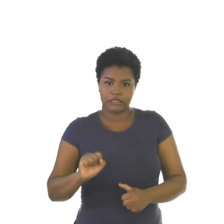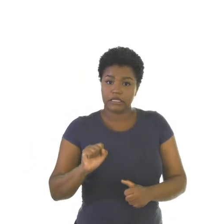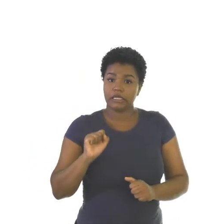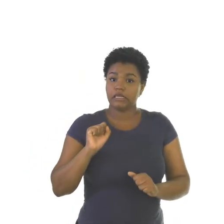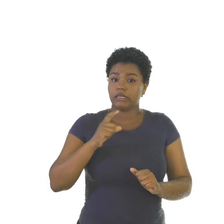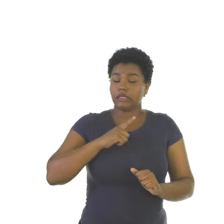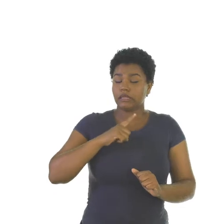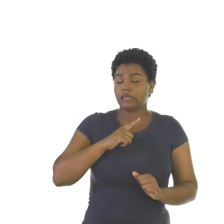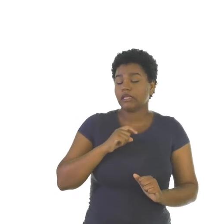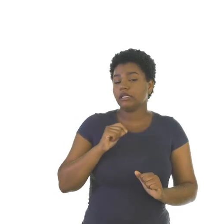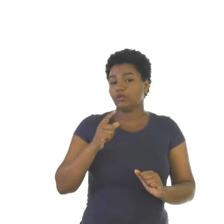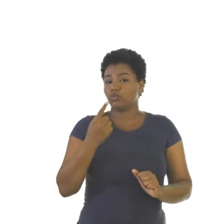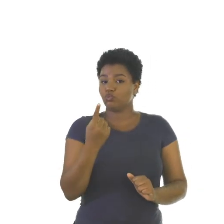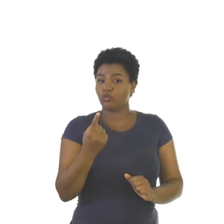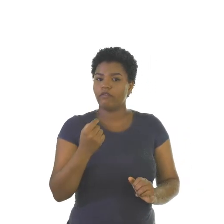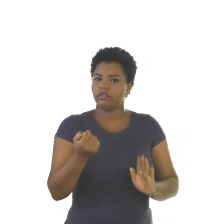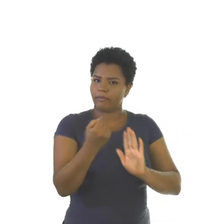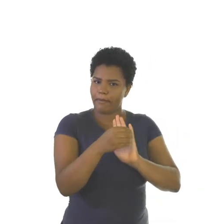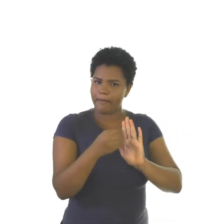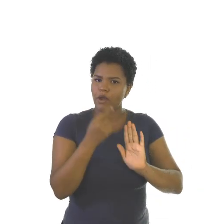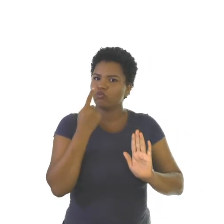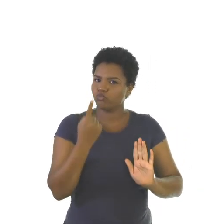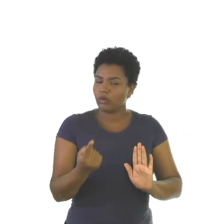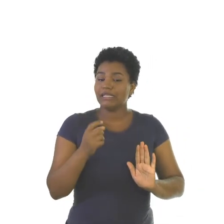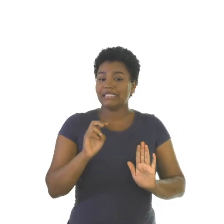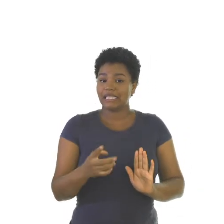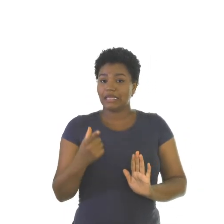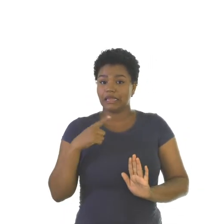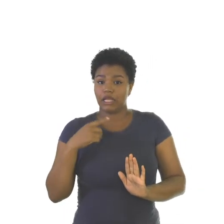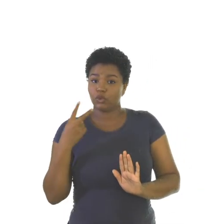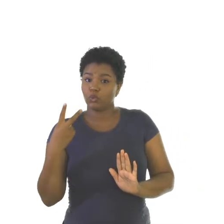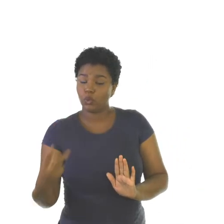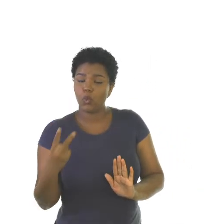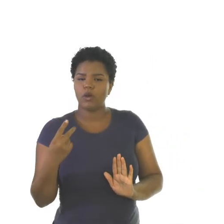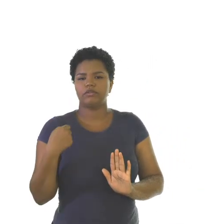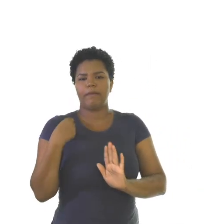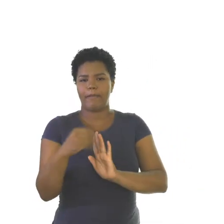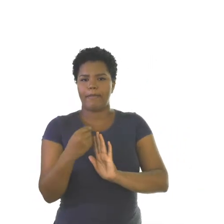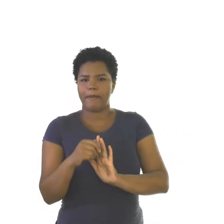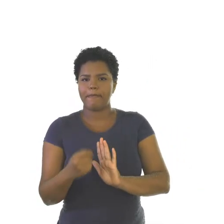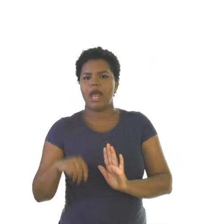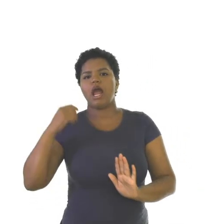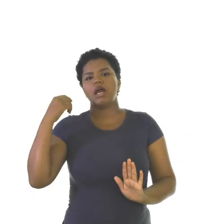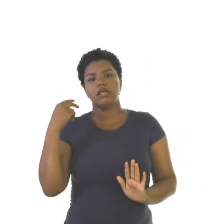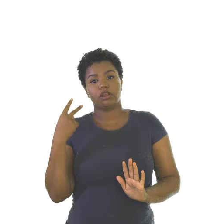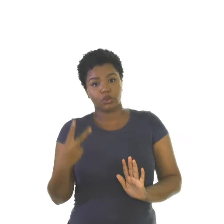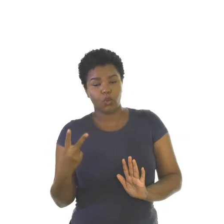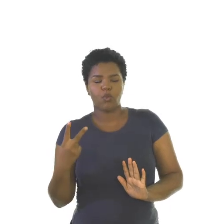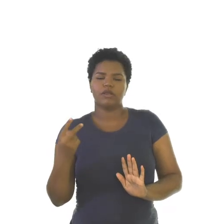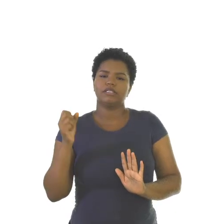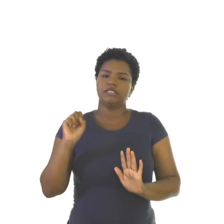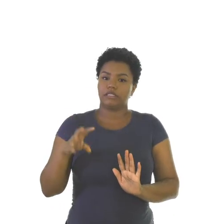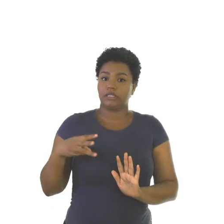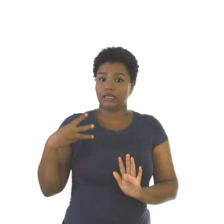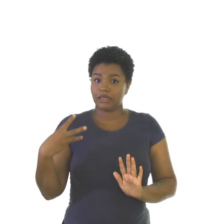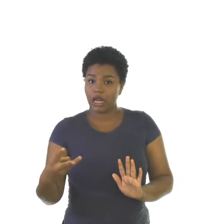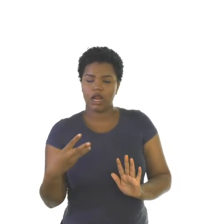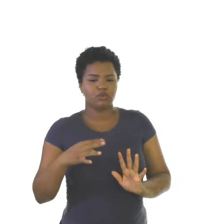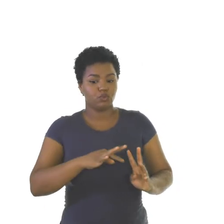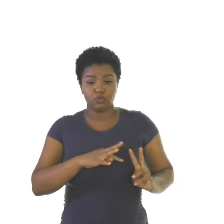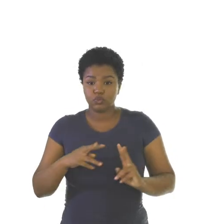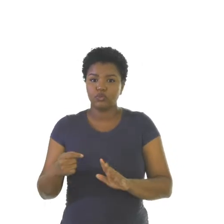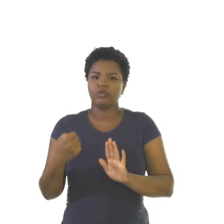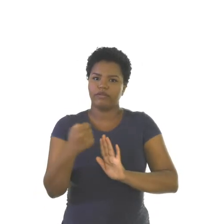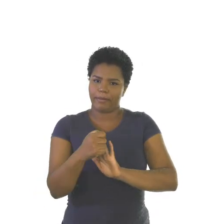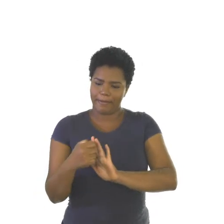vão pintar duas palavras. Se achar que todas estão rimando, depois de ler, ouvir, analisar